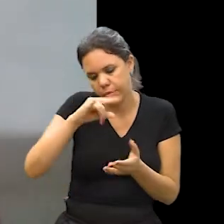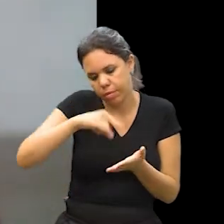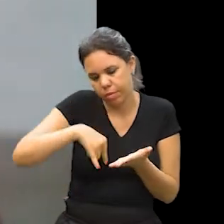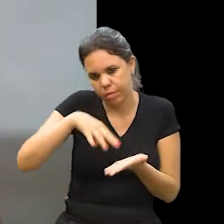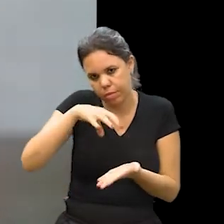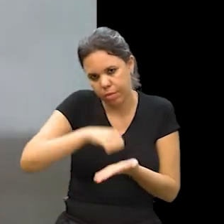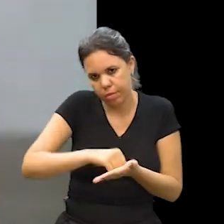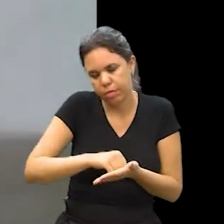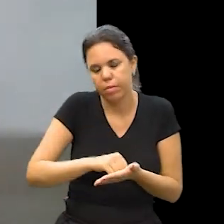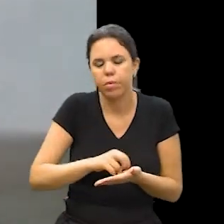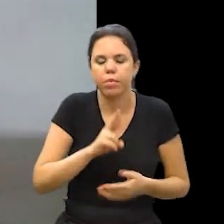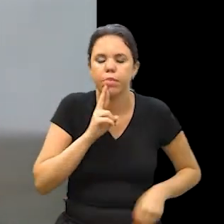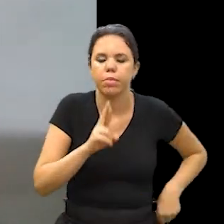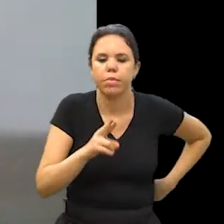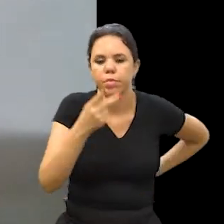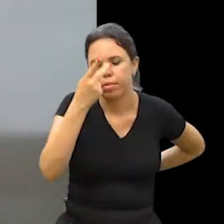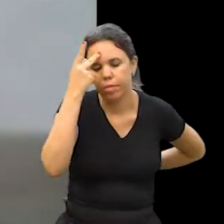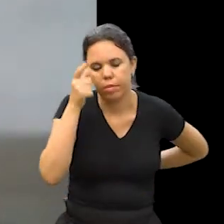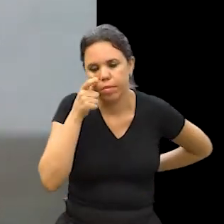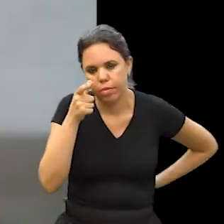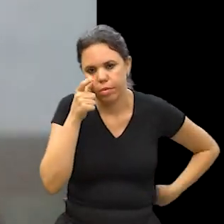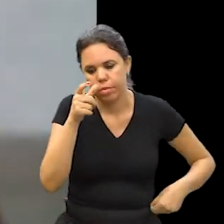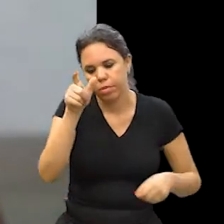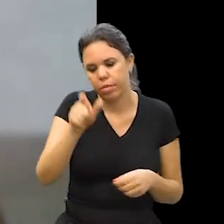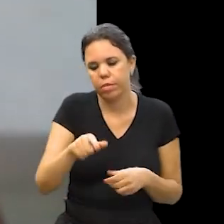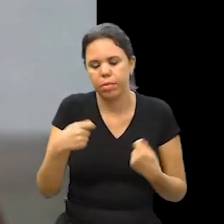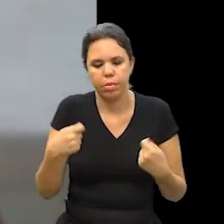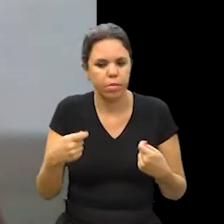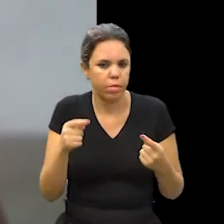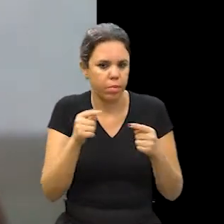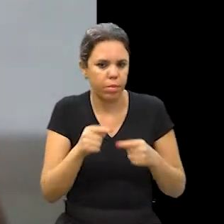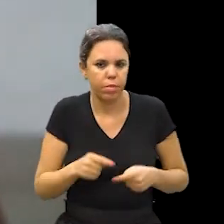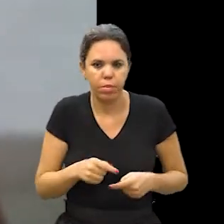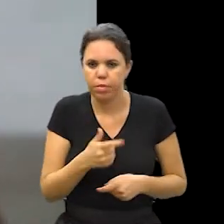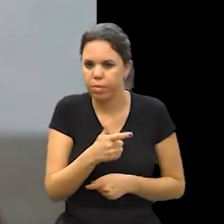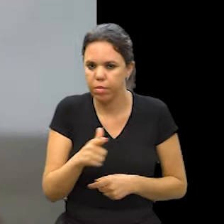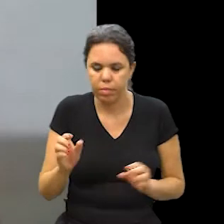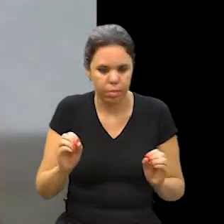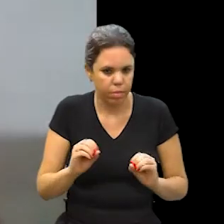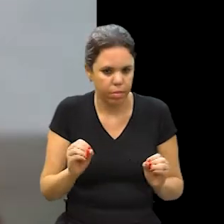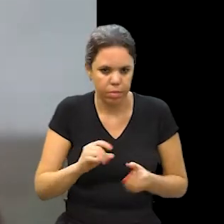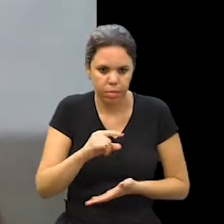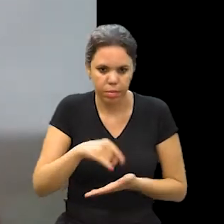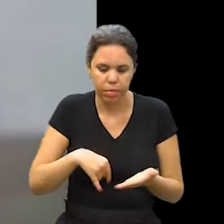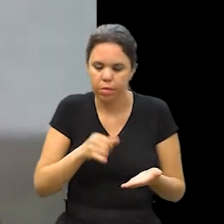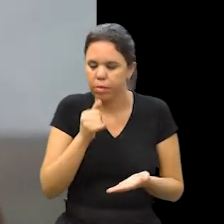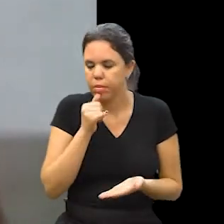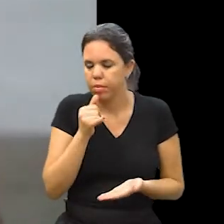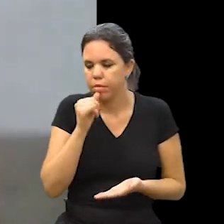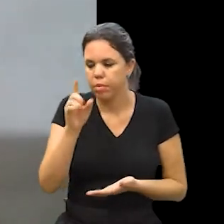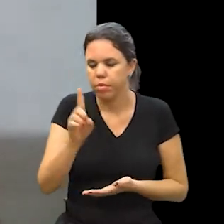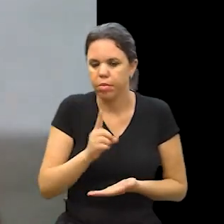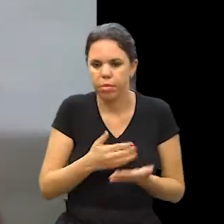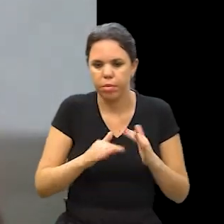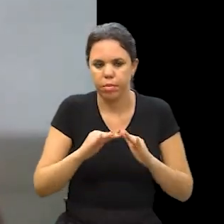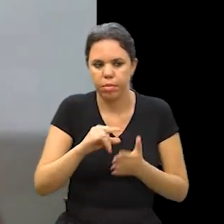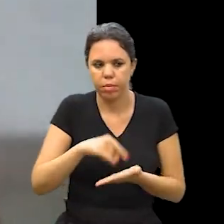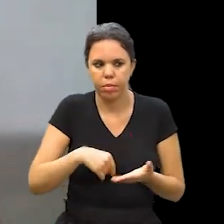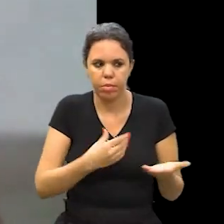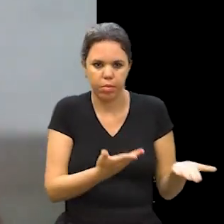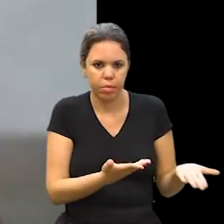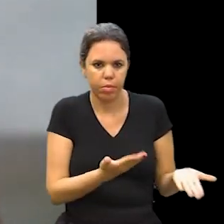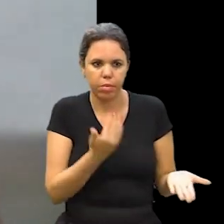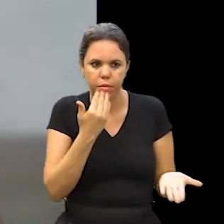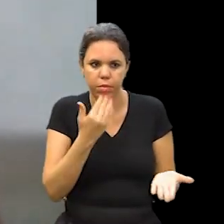formulário que é preenchido para ver as necessidades dessa pessoa, e se ela não tiver nenhum laudo, por exemplo, se vier da escola, né, a